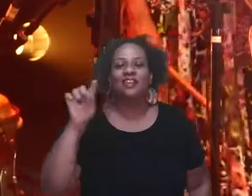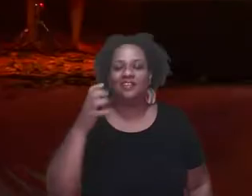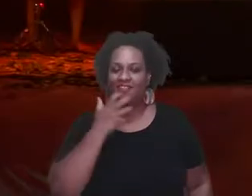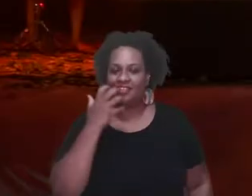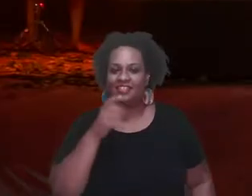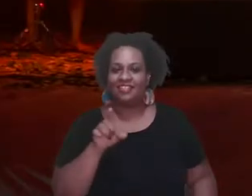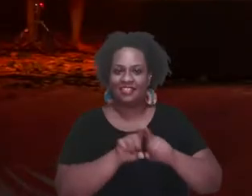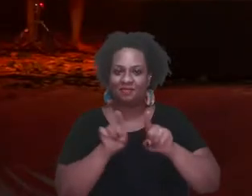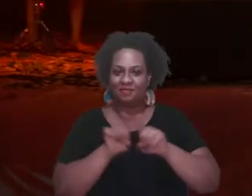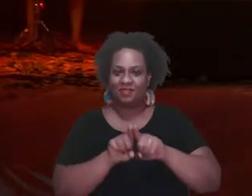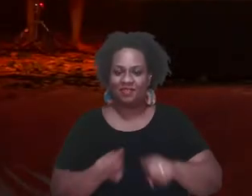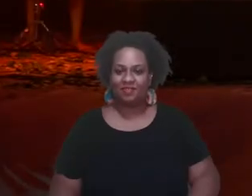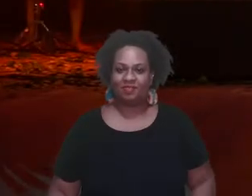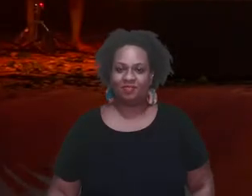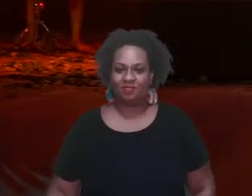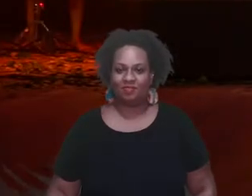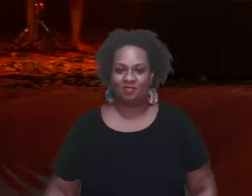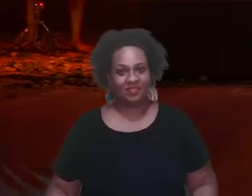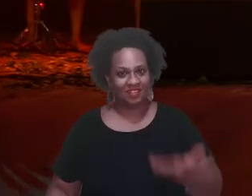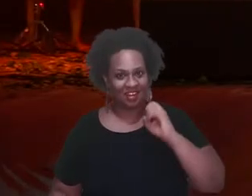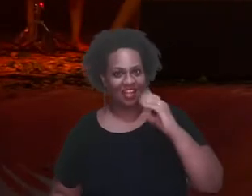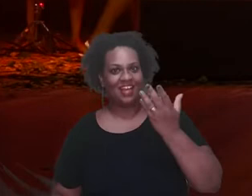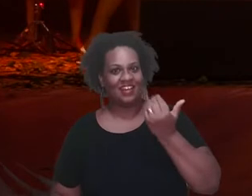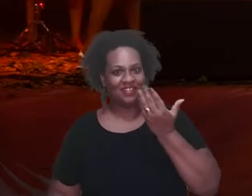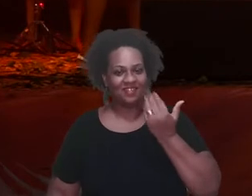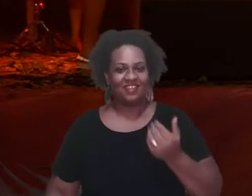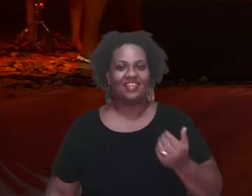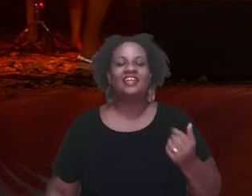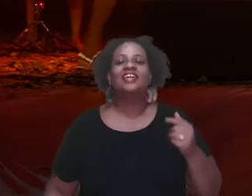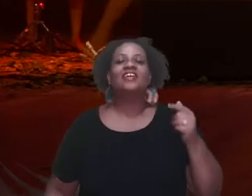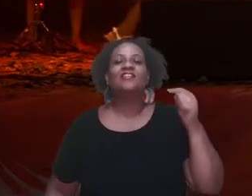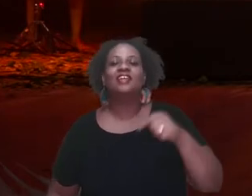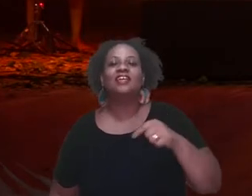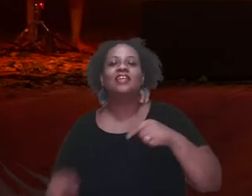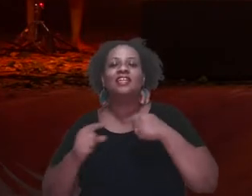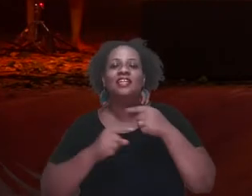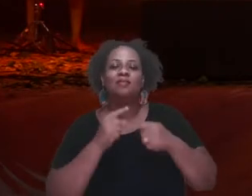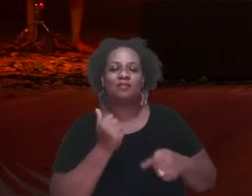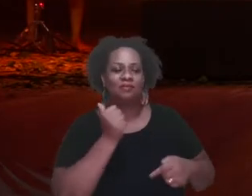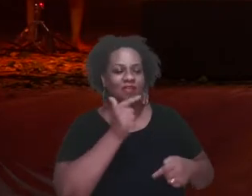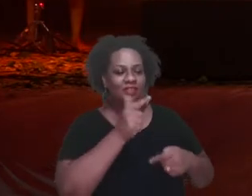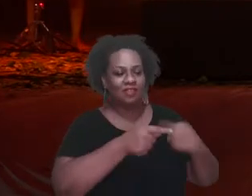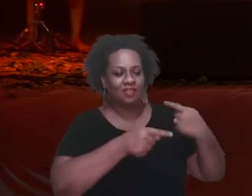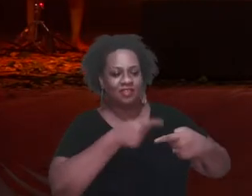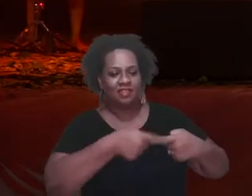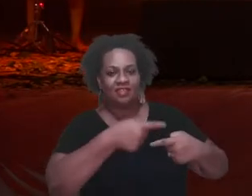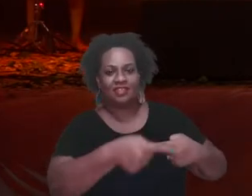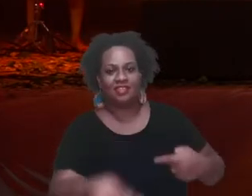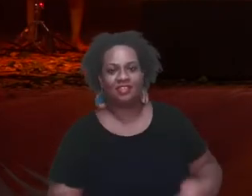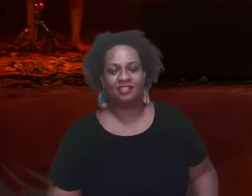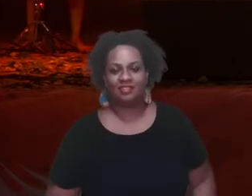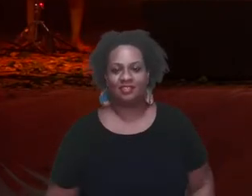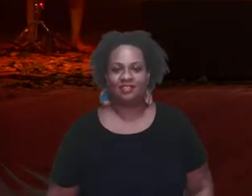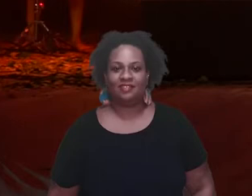também e claro ver dando tudo eu vim aqui depois de mim e você E aí vai depois da gente ainda